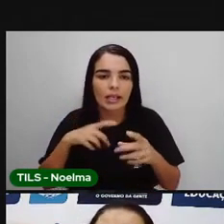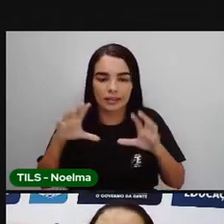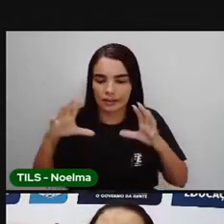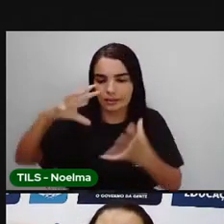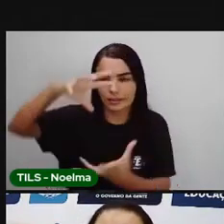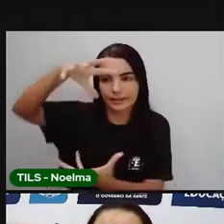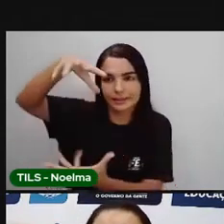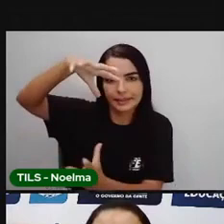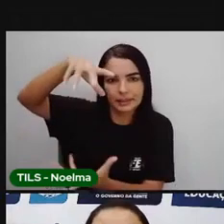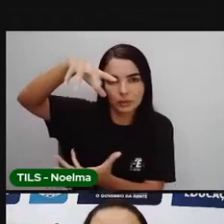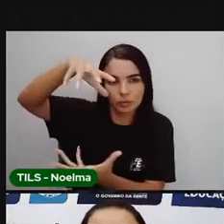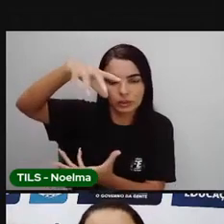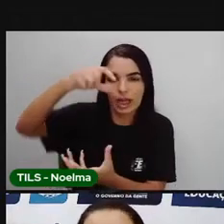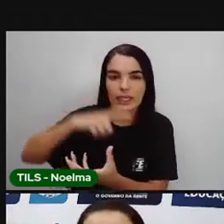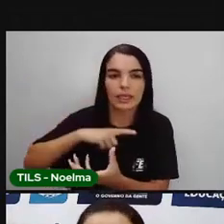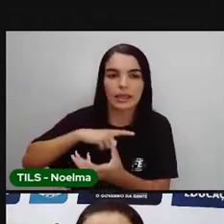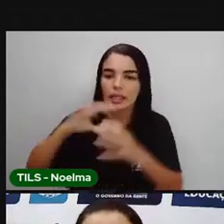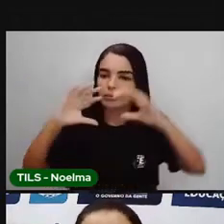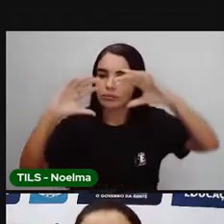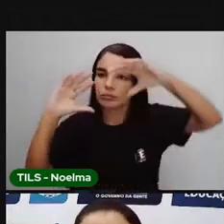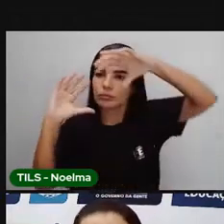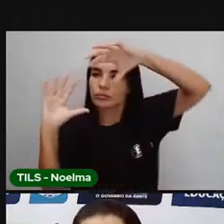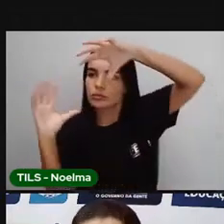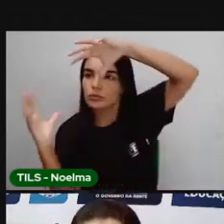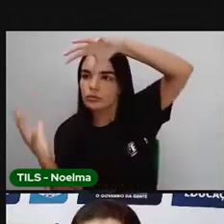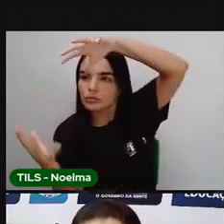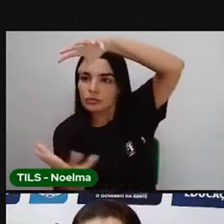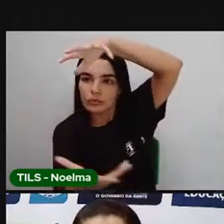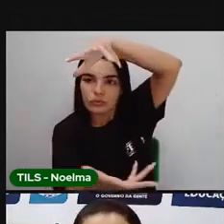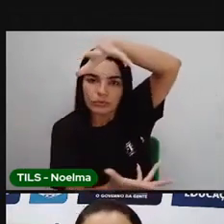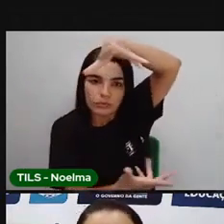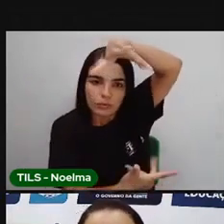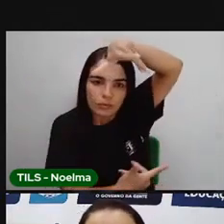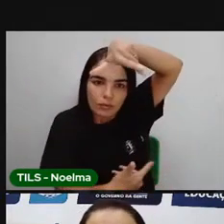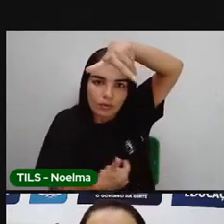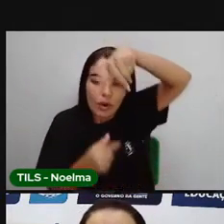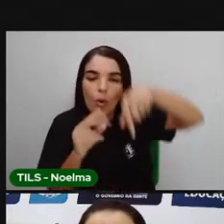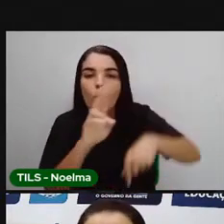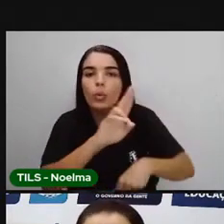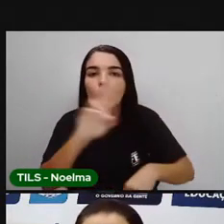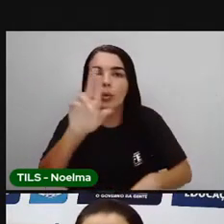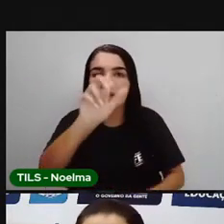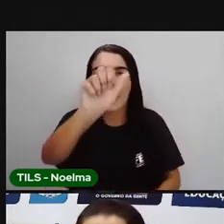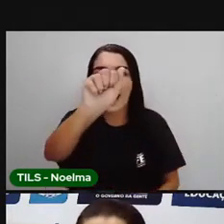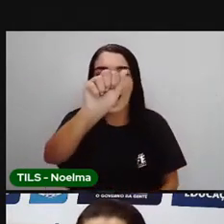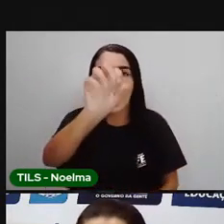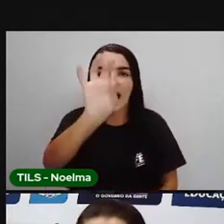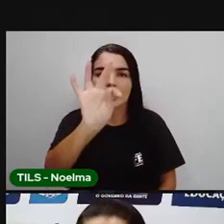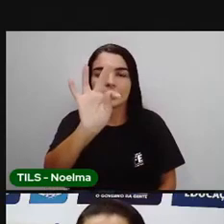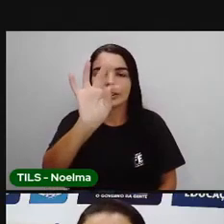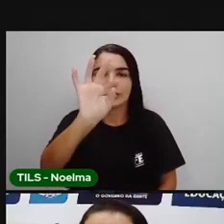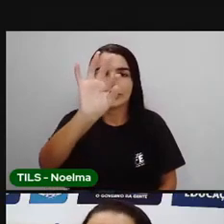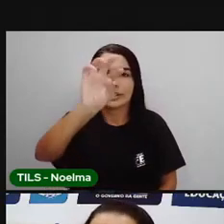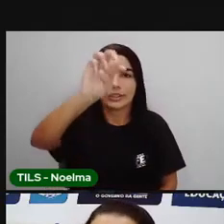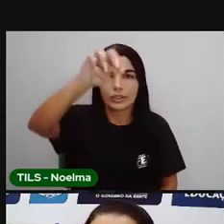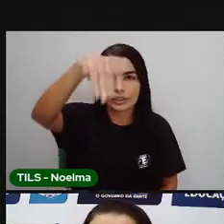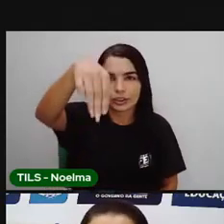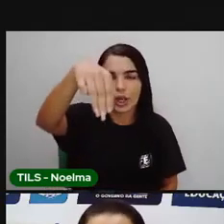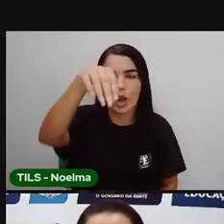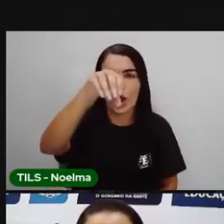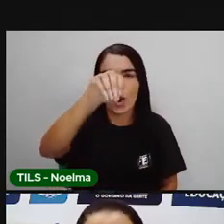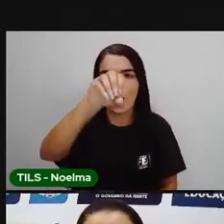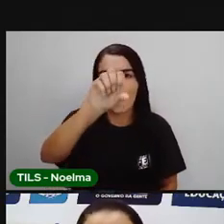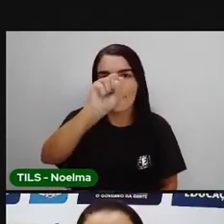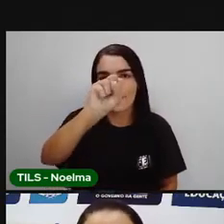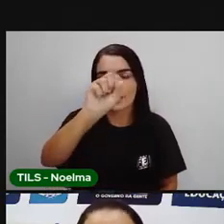do nosso planeta tem uma camada que é chamada atmosfera. Ela é a camada de ar da Terra. Ela é